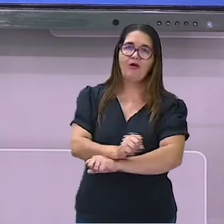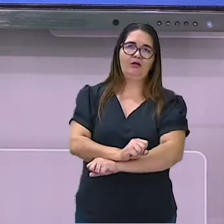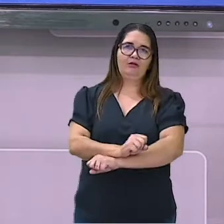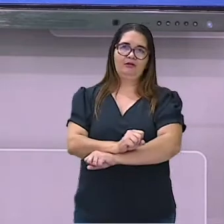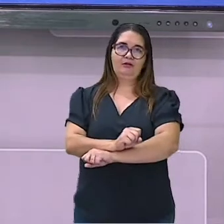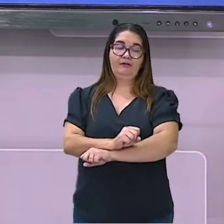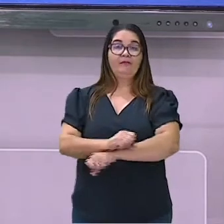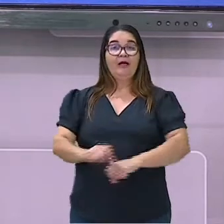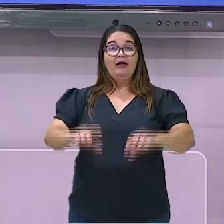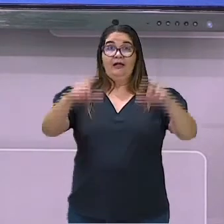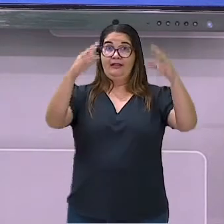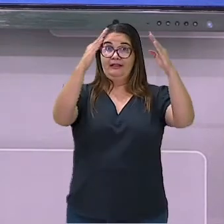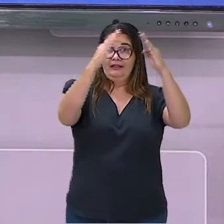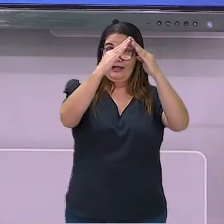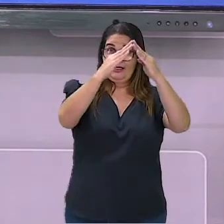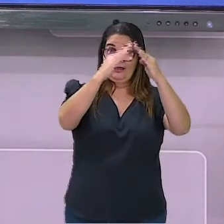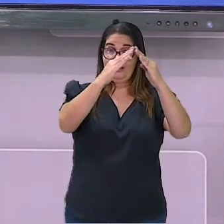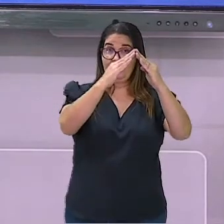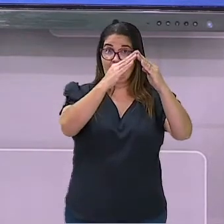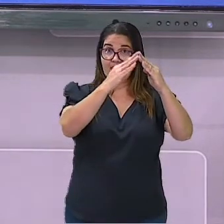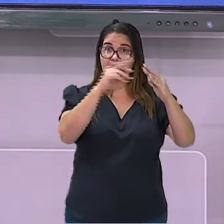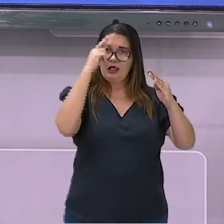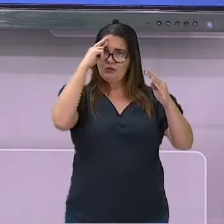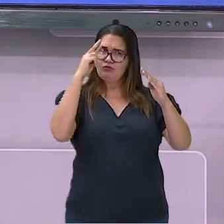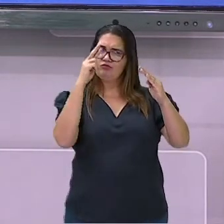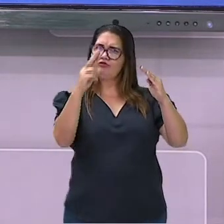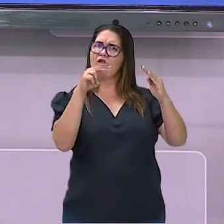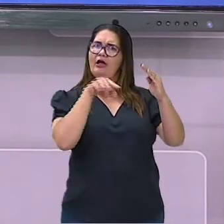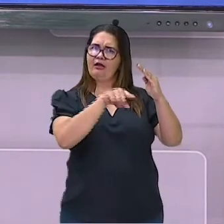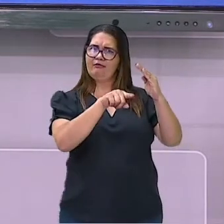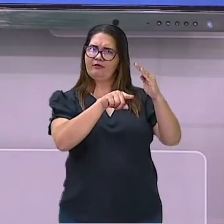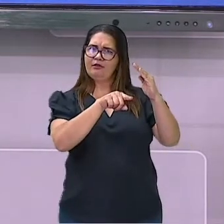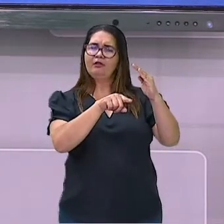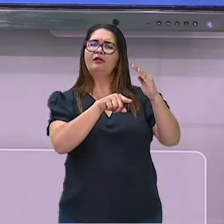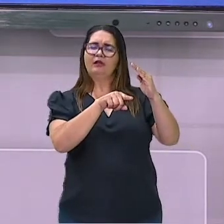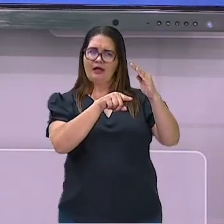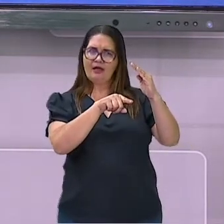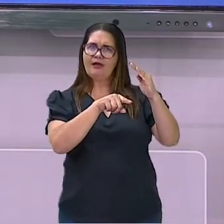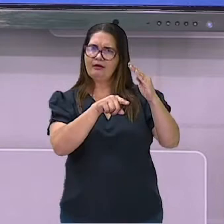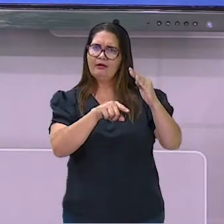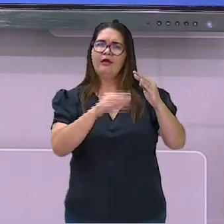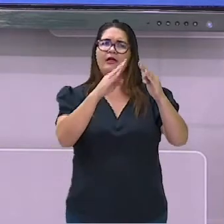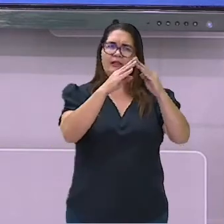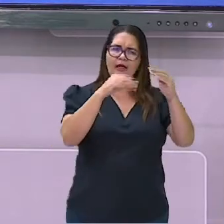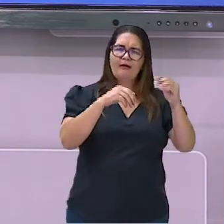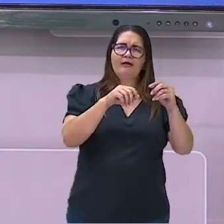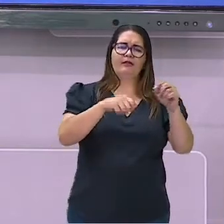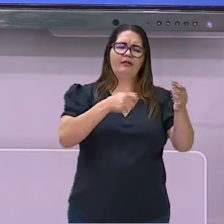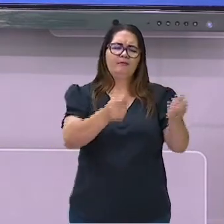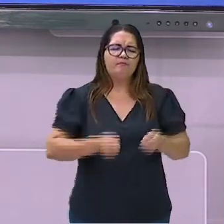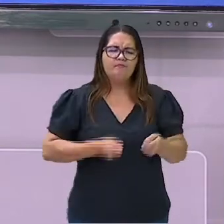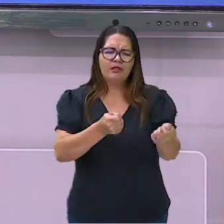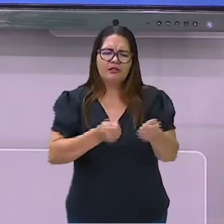Então, não existia uma diferença entre homem e mulher escravizados, como nós